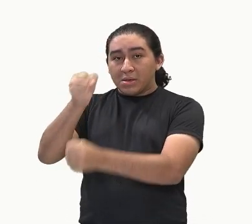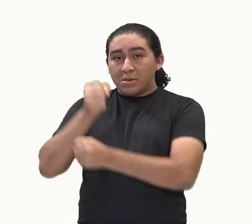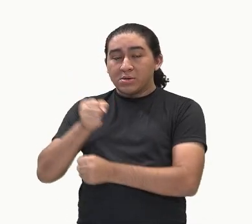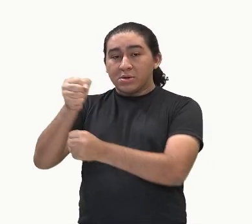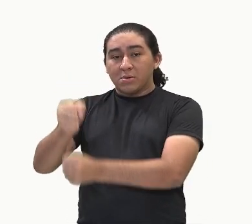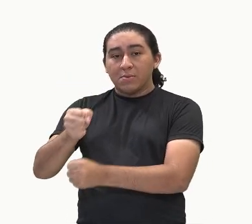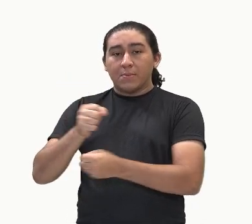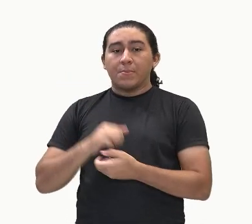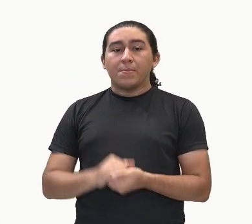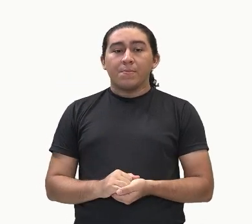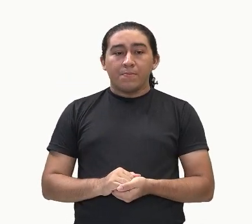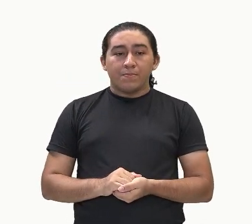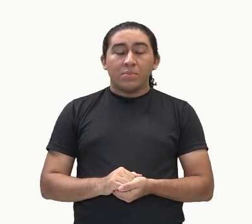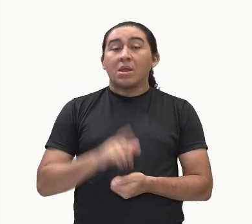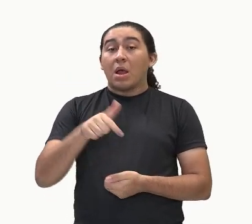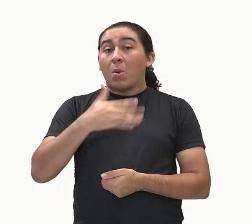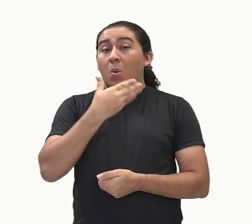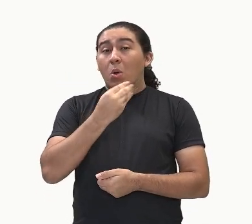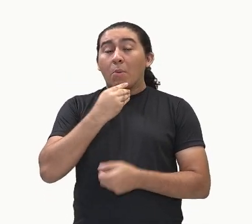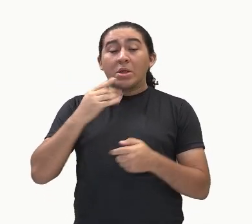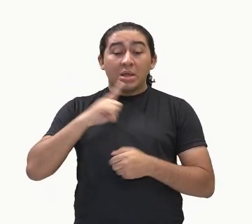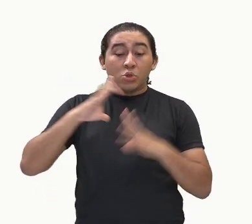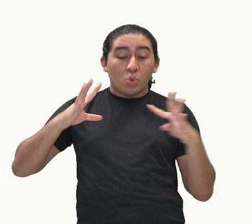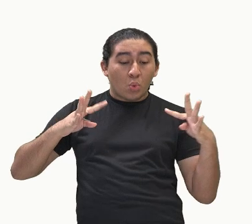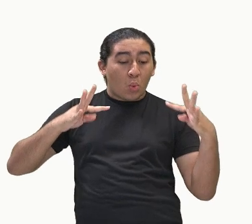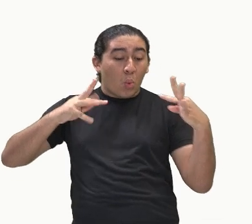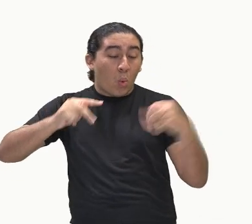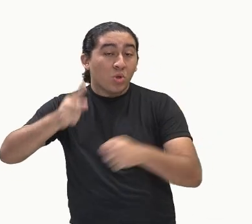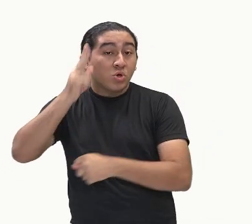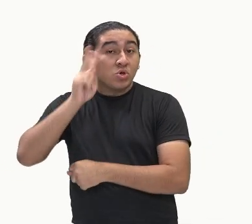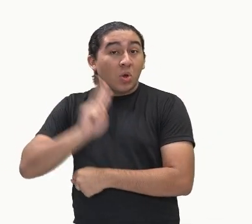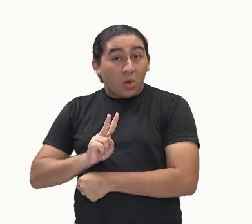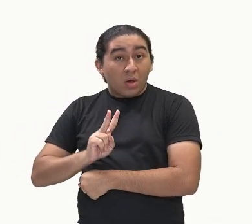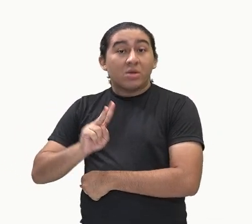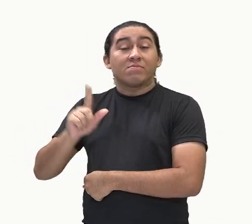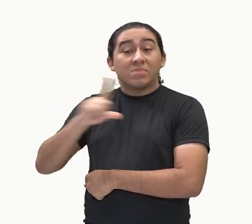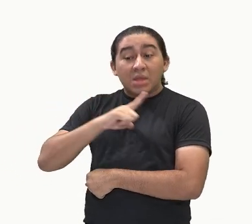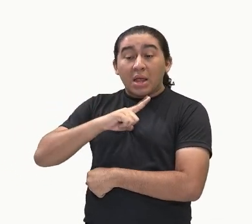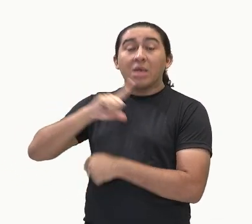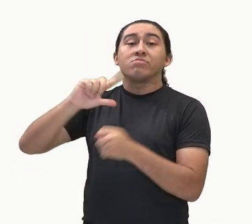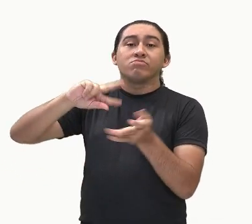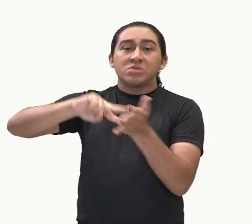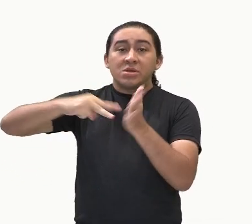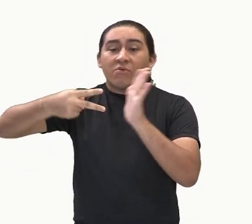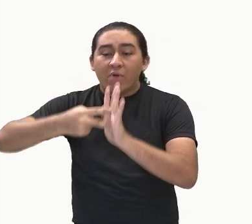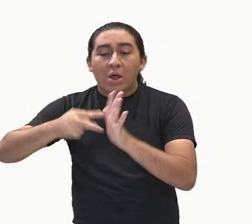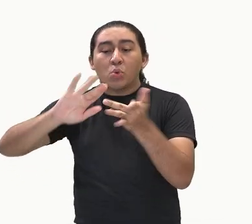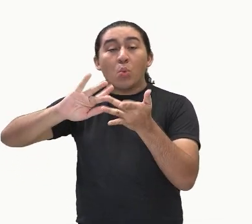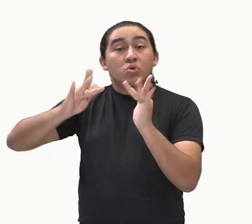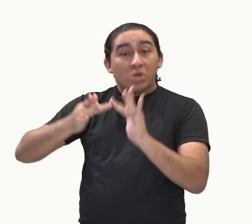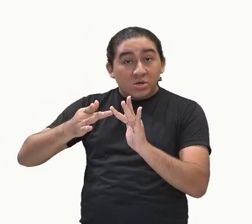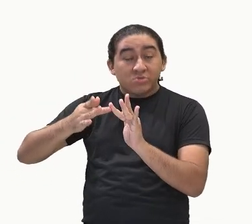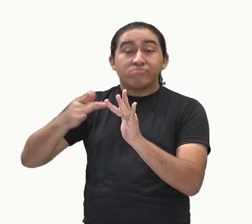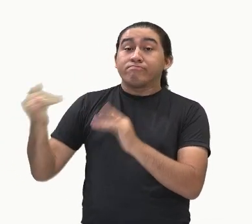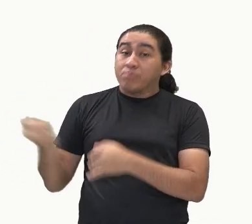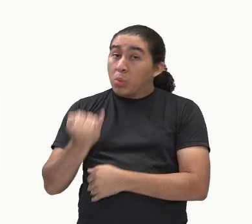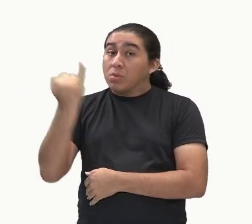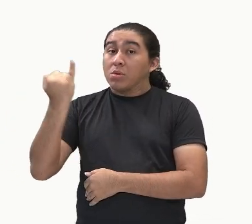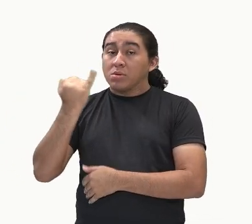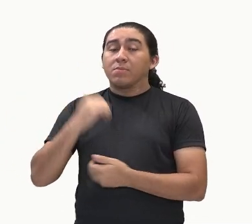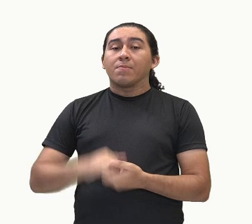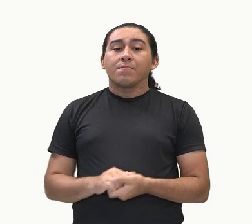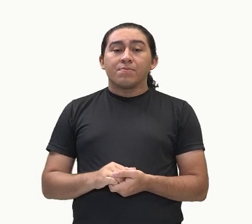aquele que traz ali toda a tradição, tem um peso, um significado muito grande. Quando a gente fala dessa